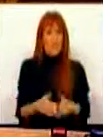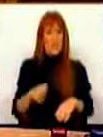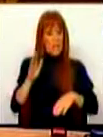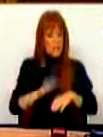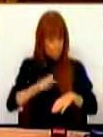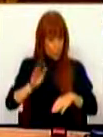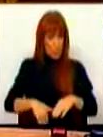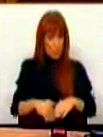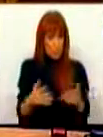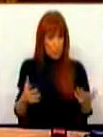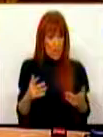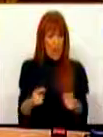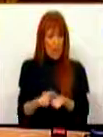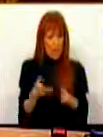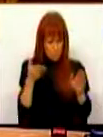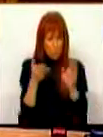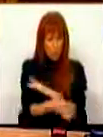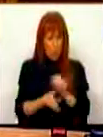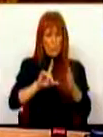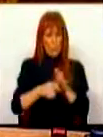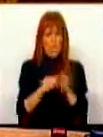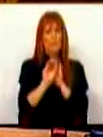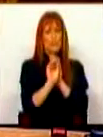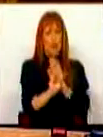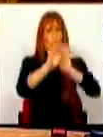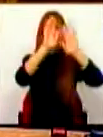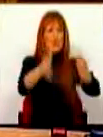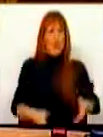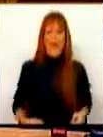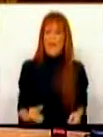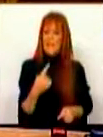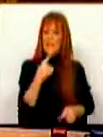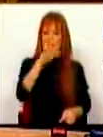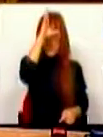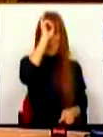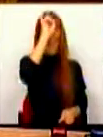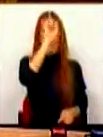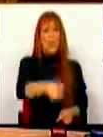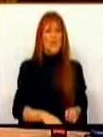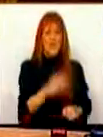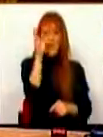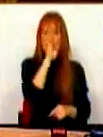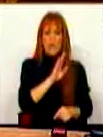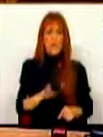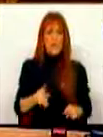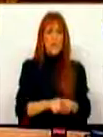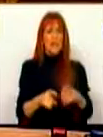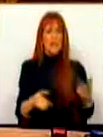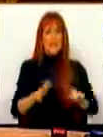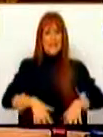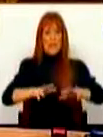por isso já demos a entrada de um projeto de resolução que recomenda ao Governo que implemente e desenvolva